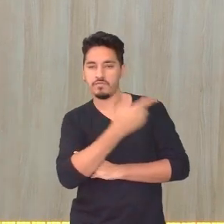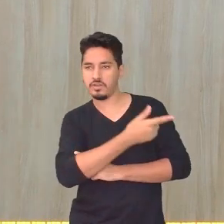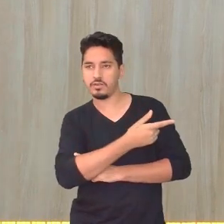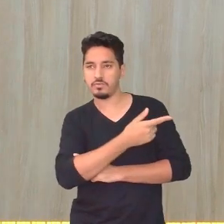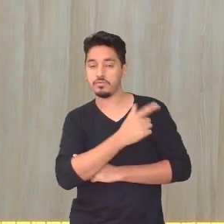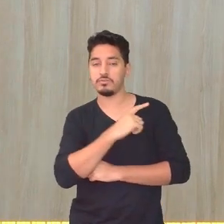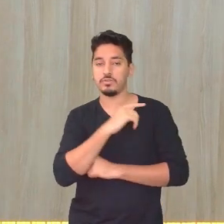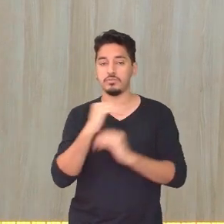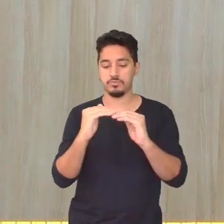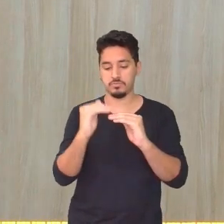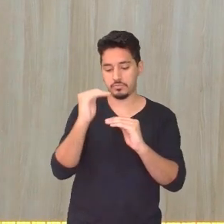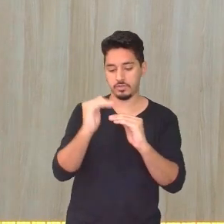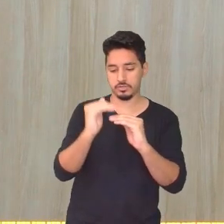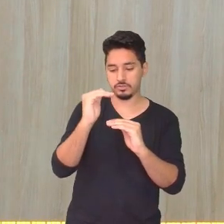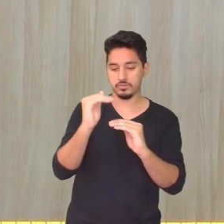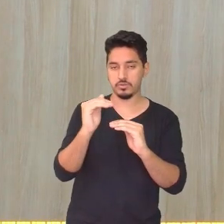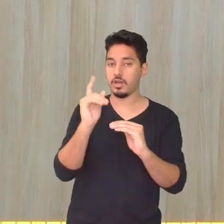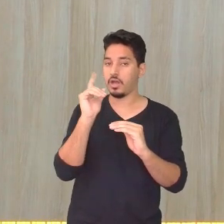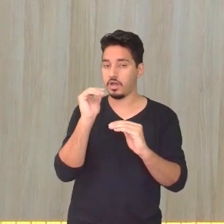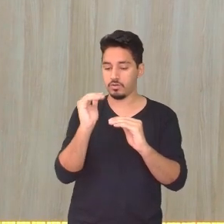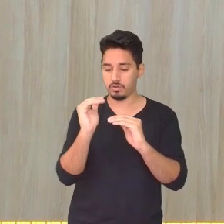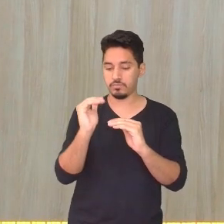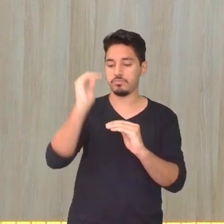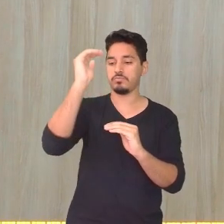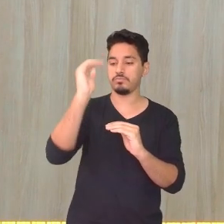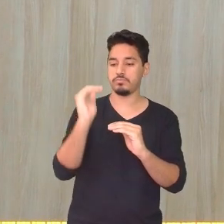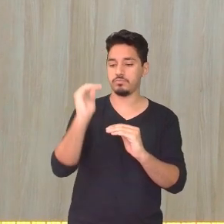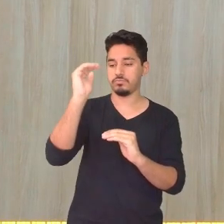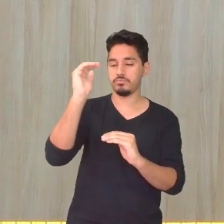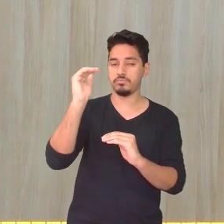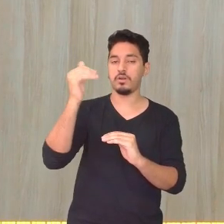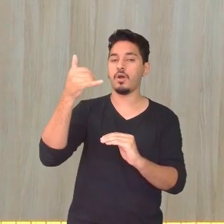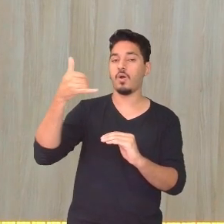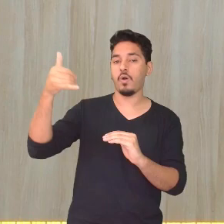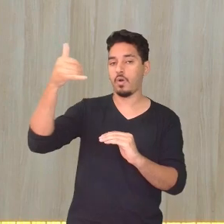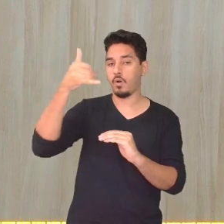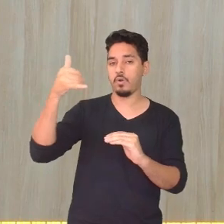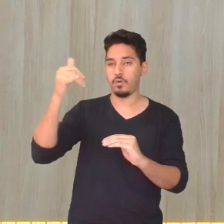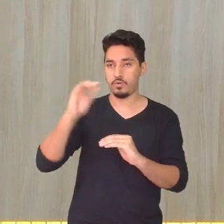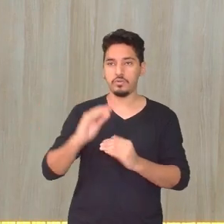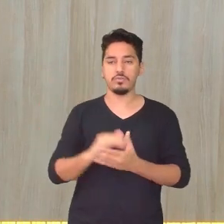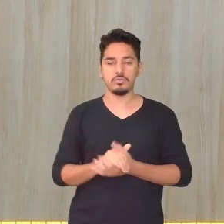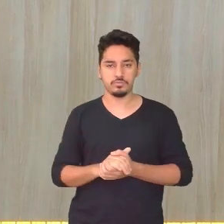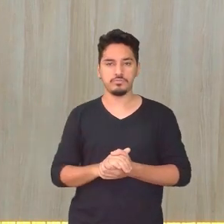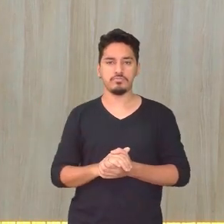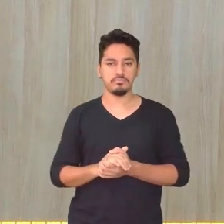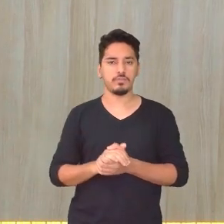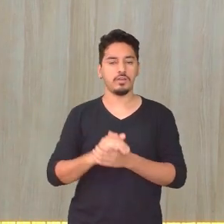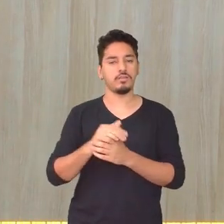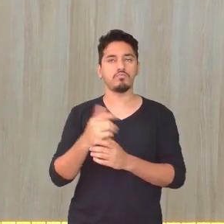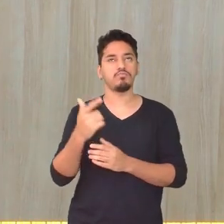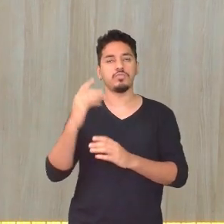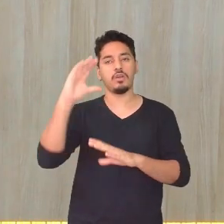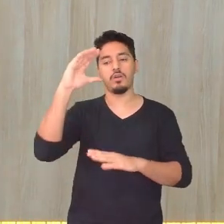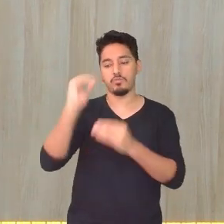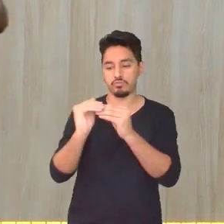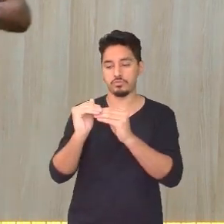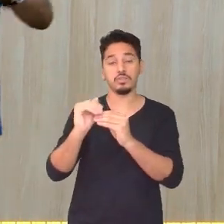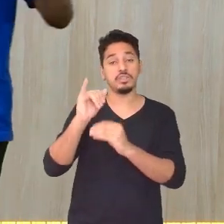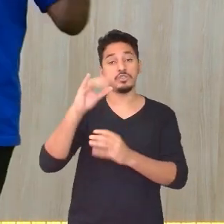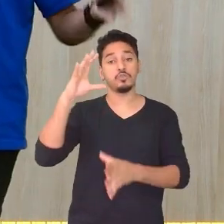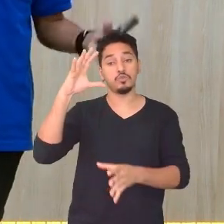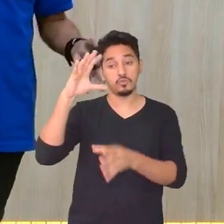deixou um espaço reservado só para a água e um espaço reservado apenas para óleo, onde a junção dos dois é que daria o